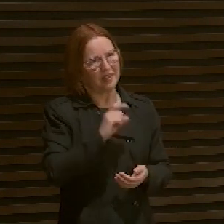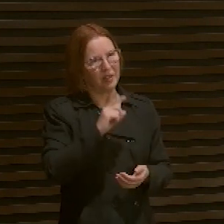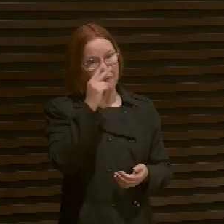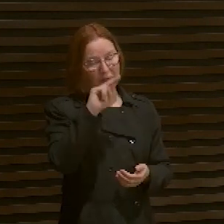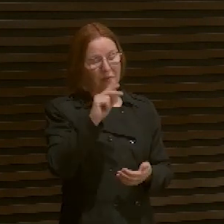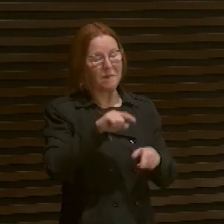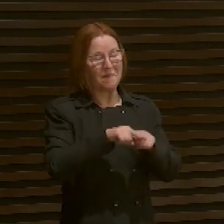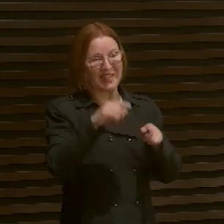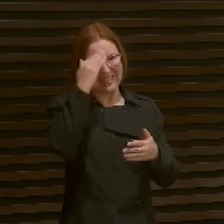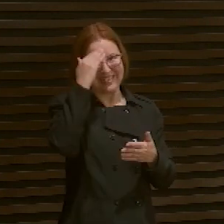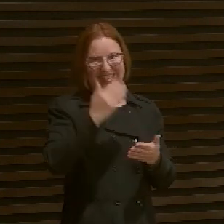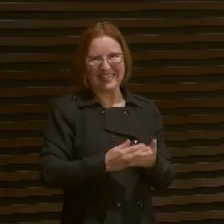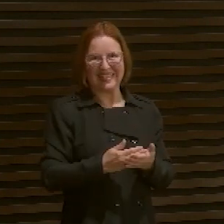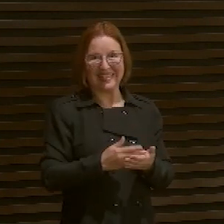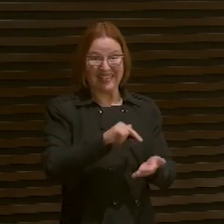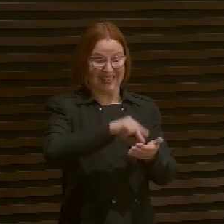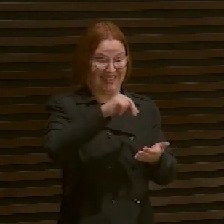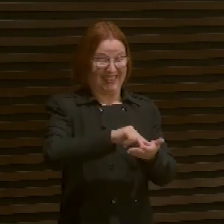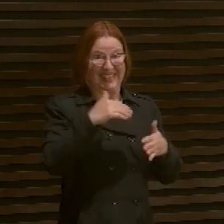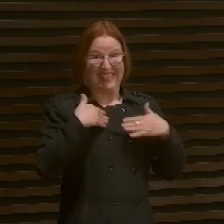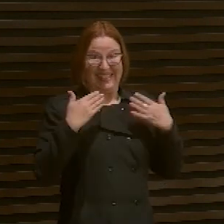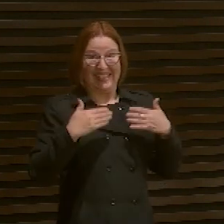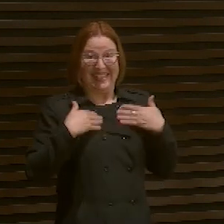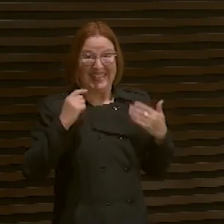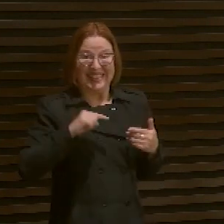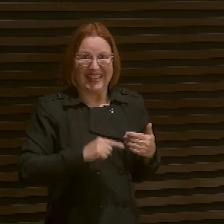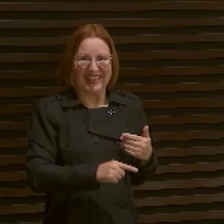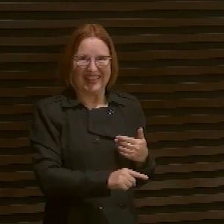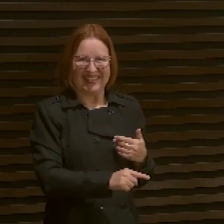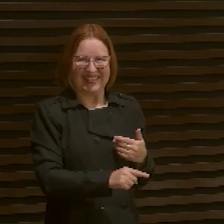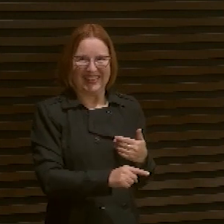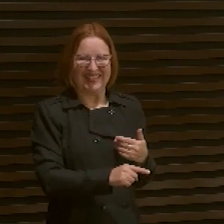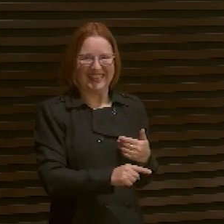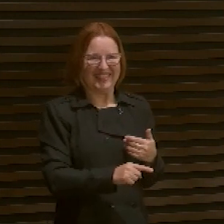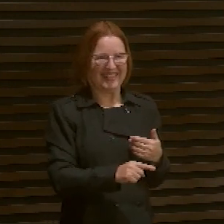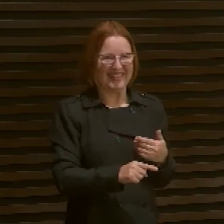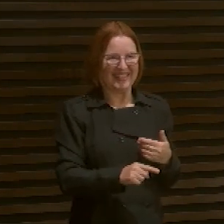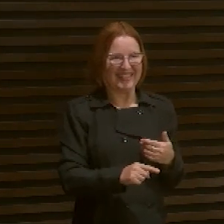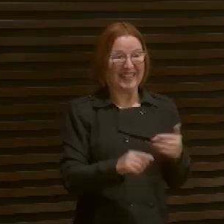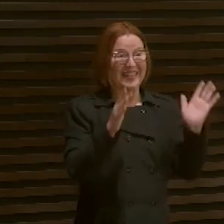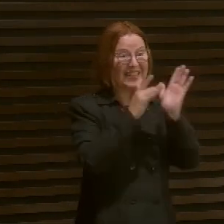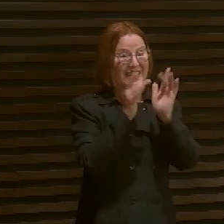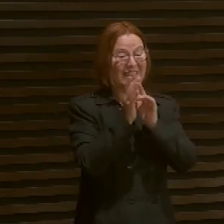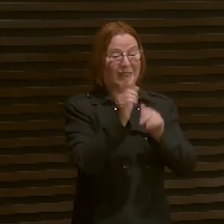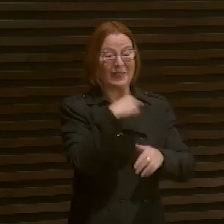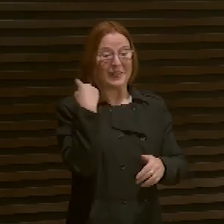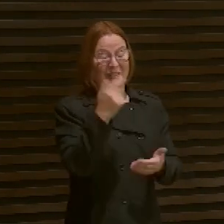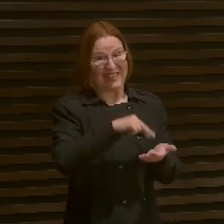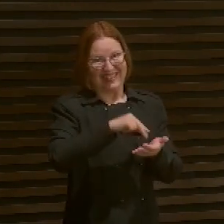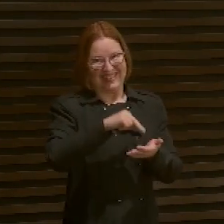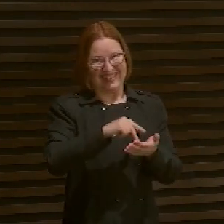crendo, exultais com alegria indizível. Irmãos, é nele que nós exultamos. É nele, não são nas